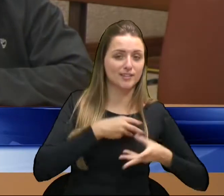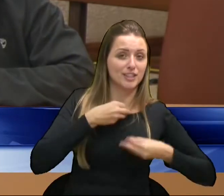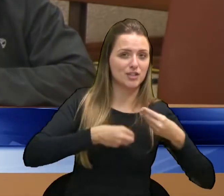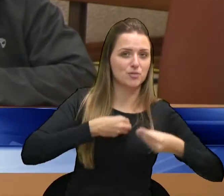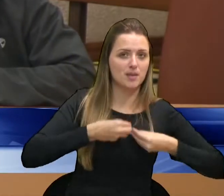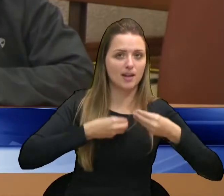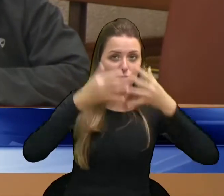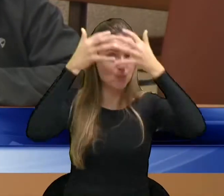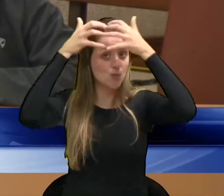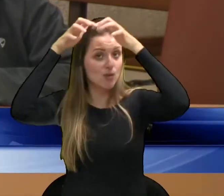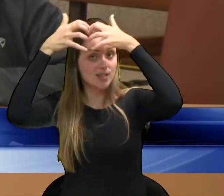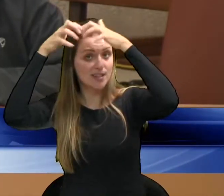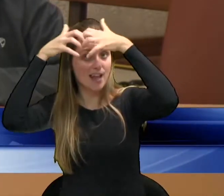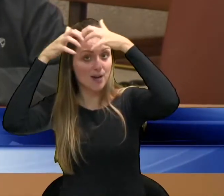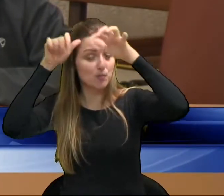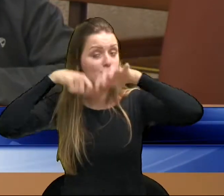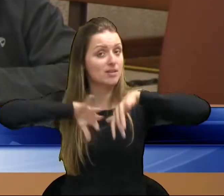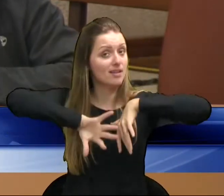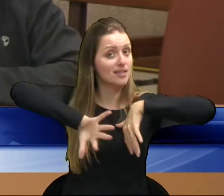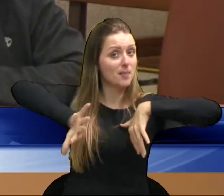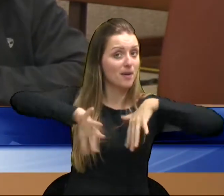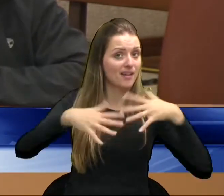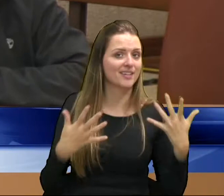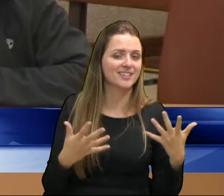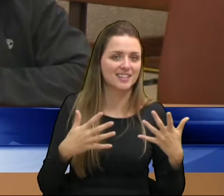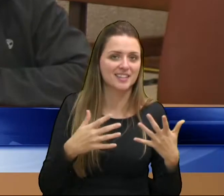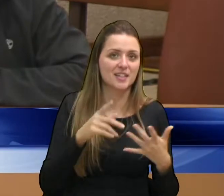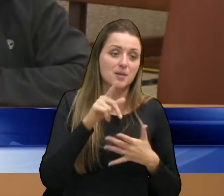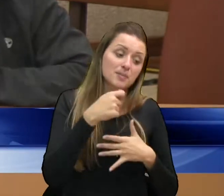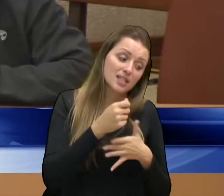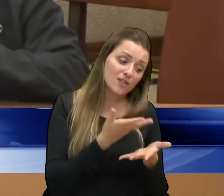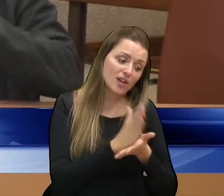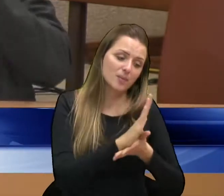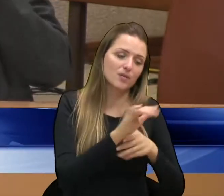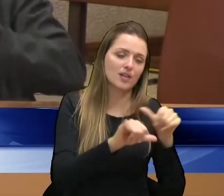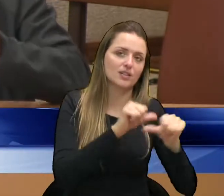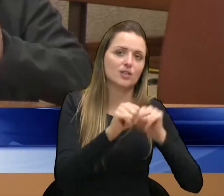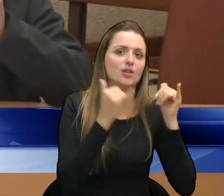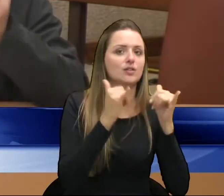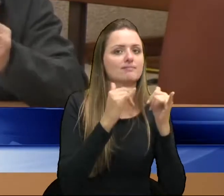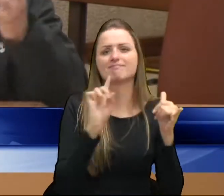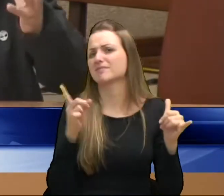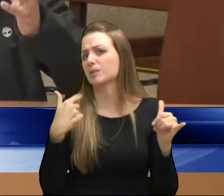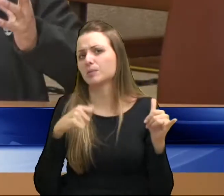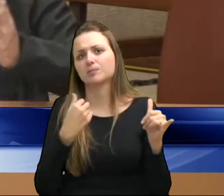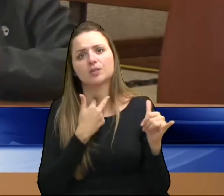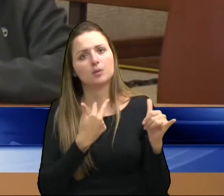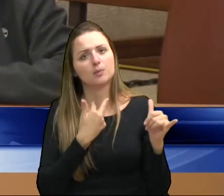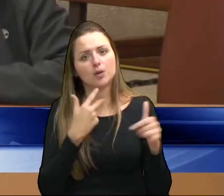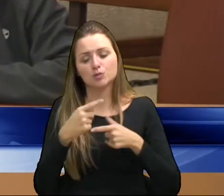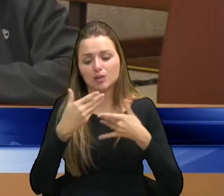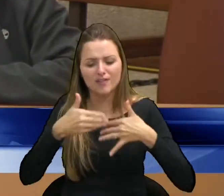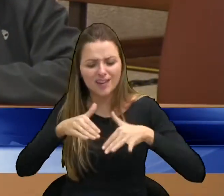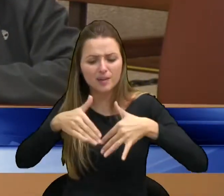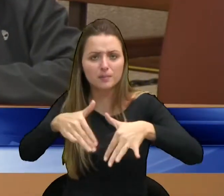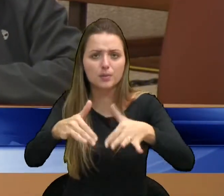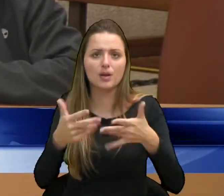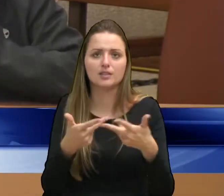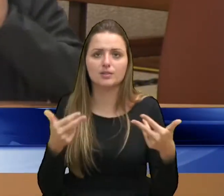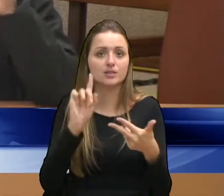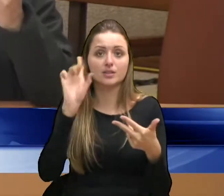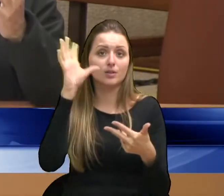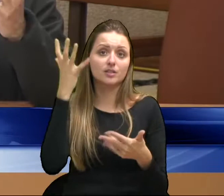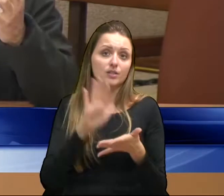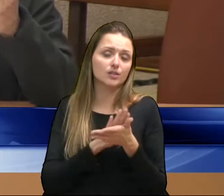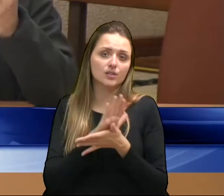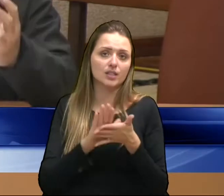que pudessem, né, autorizar a troca dos veículos. Não deve, porque isso aqui vai empurrar com a barriga de novo, né? Então